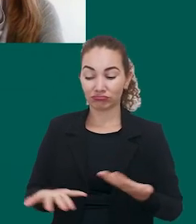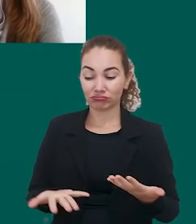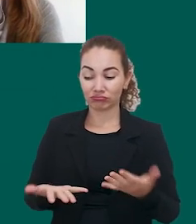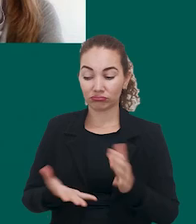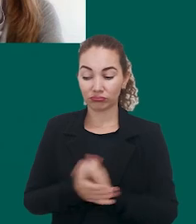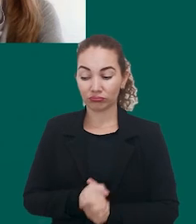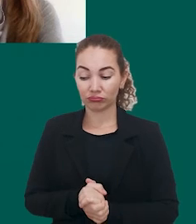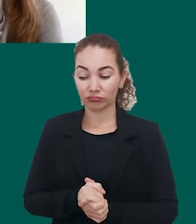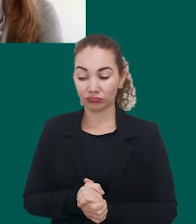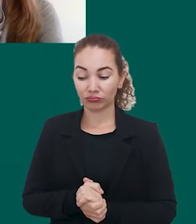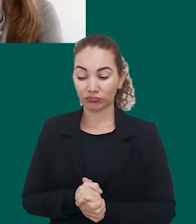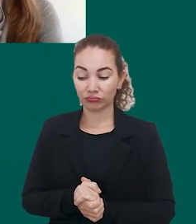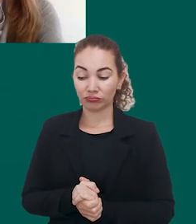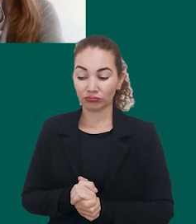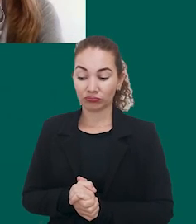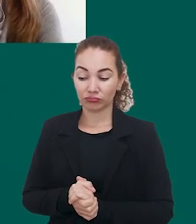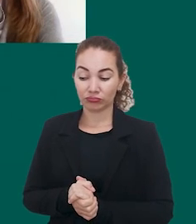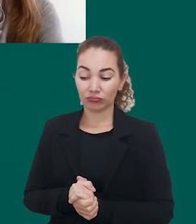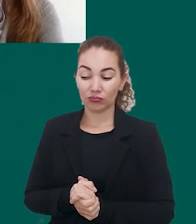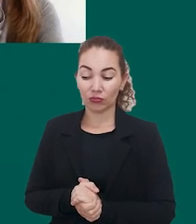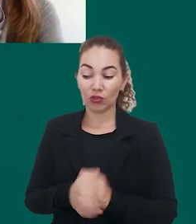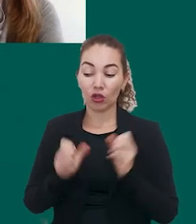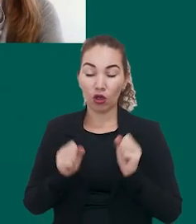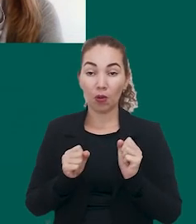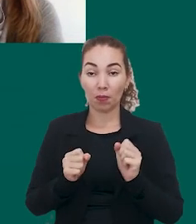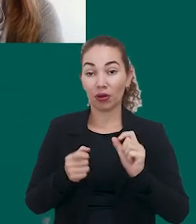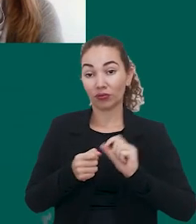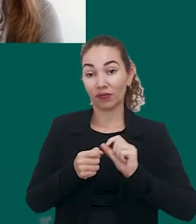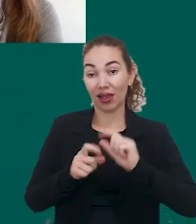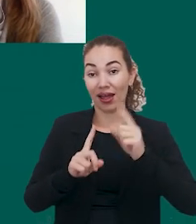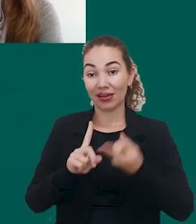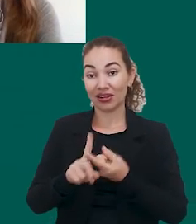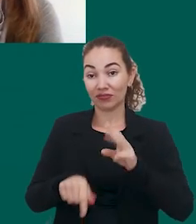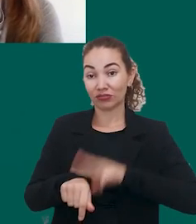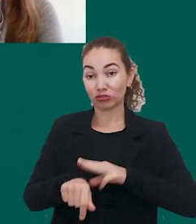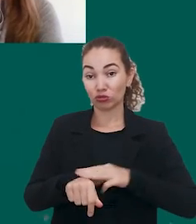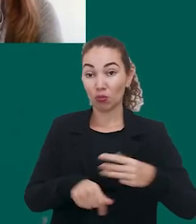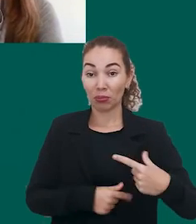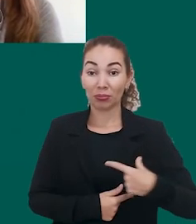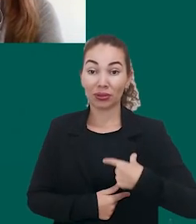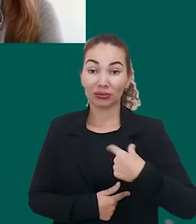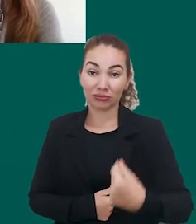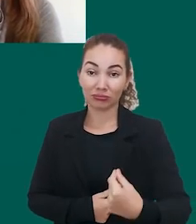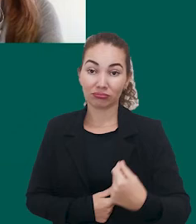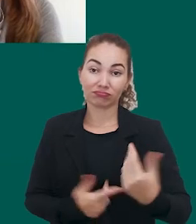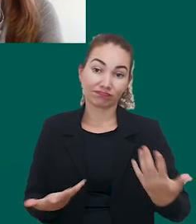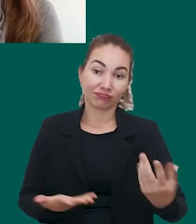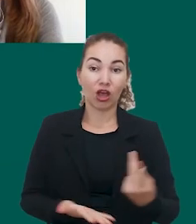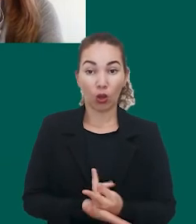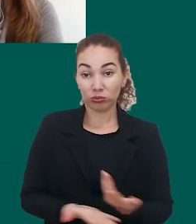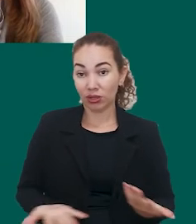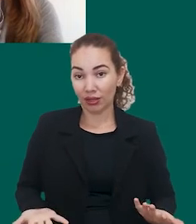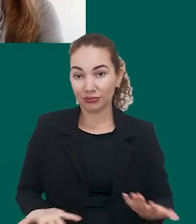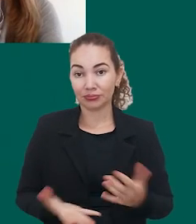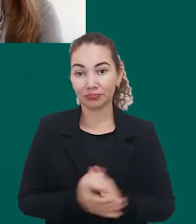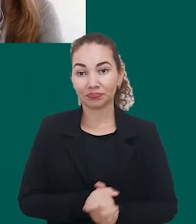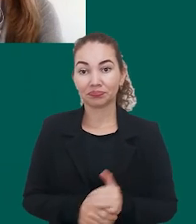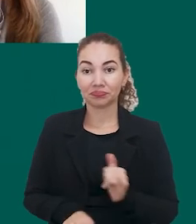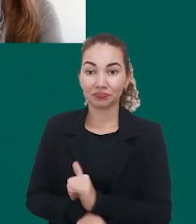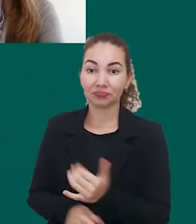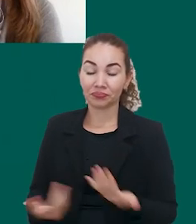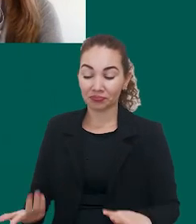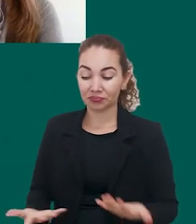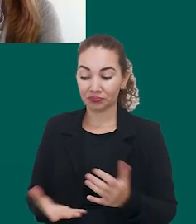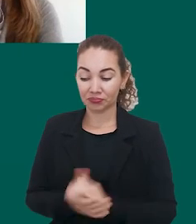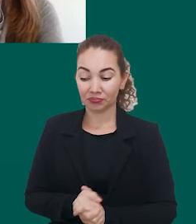Hospital Sírio-Libanês, eventualmente podem ter ficado grávidas, por acaso, né, ocasionalmente acontece um acidente, e houve